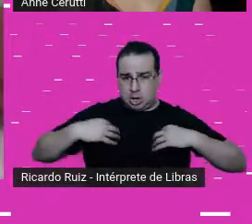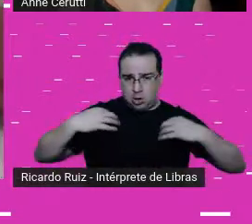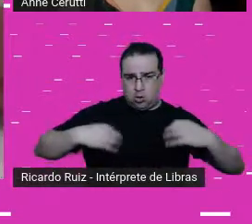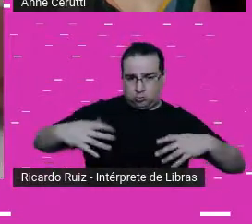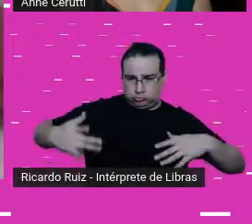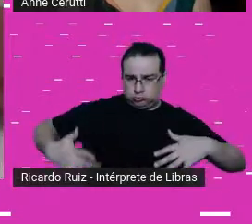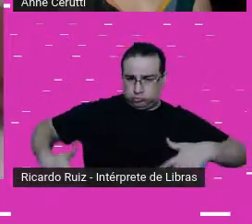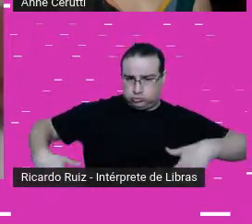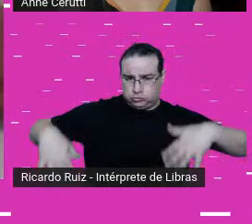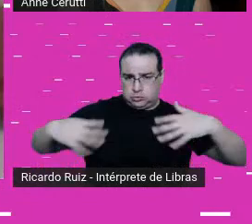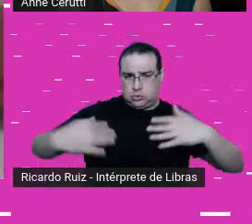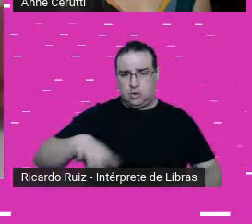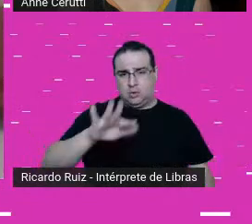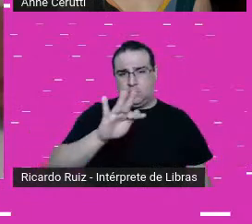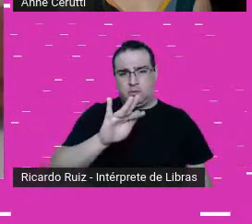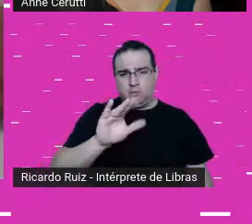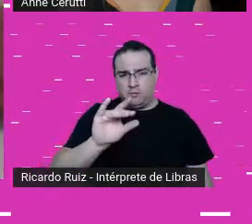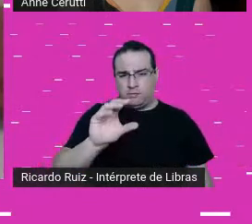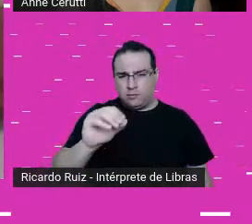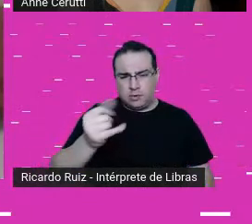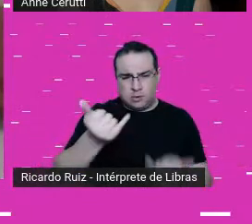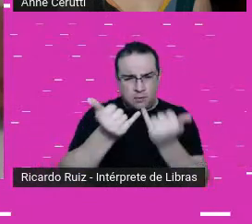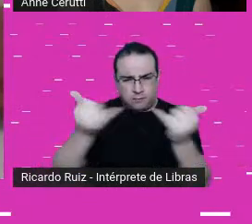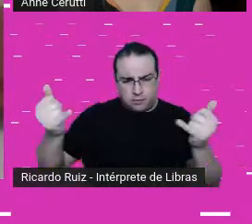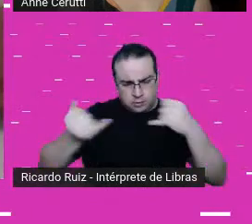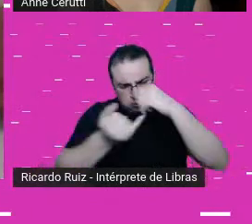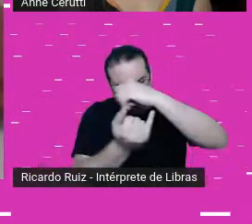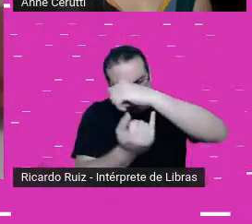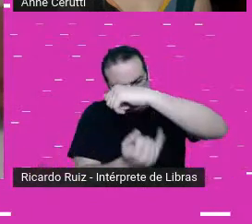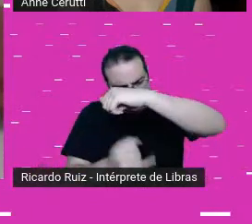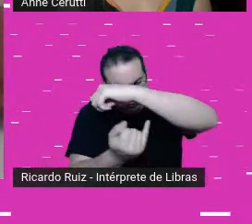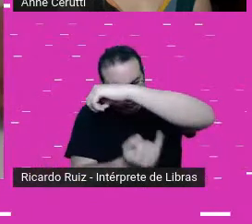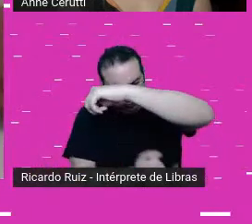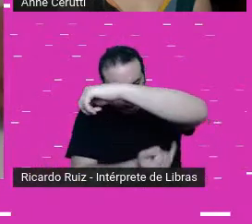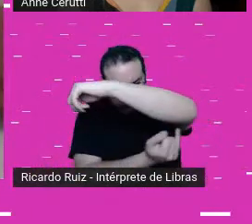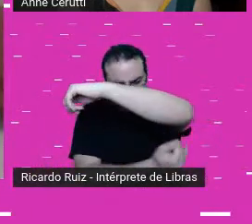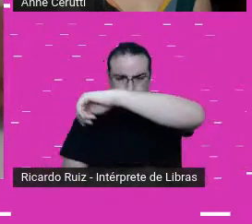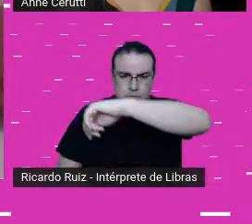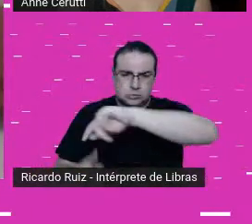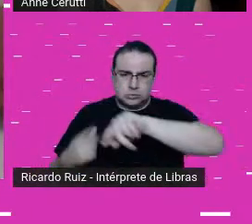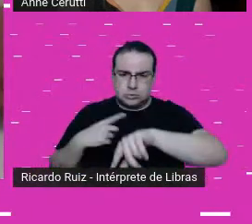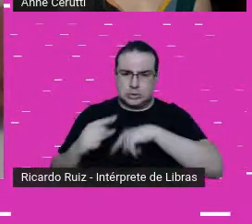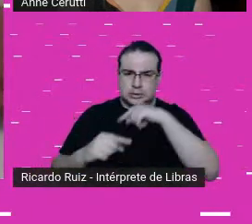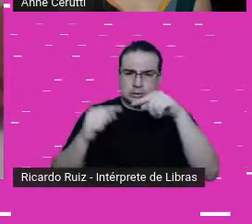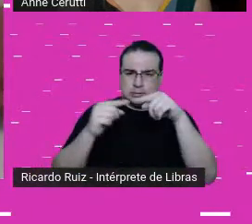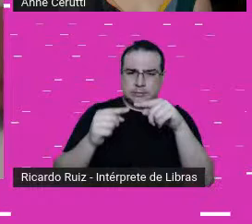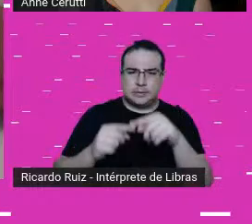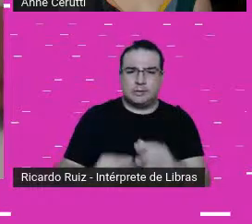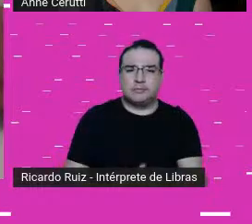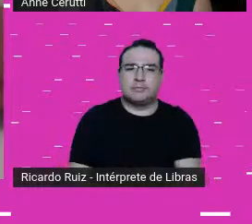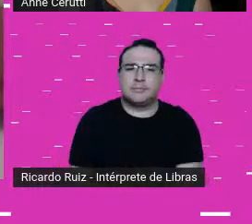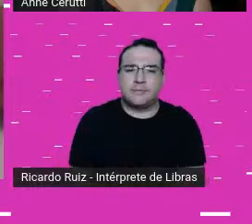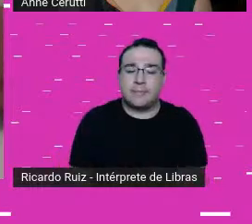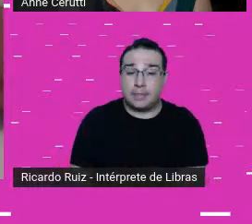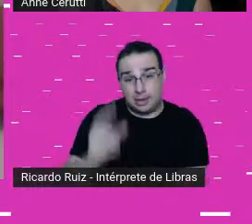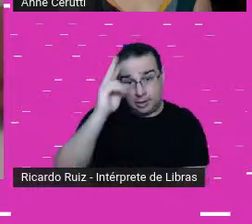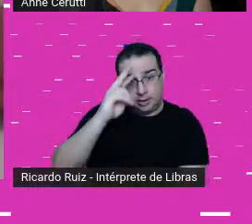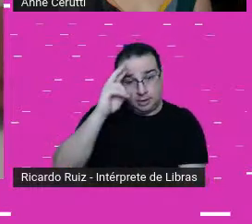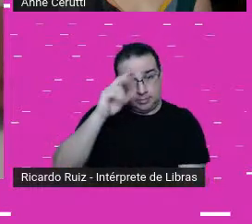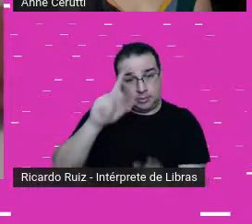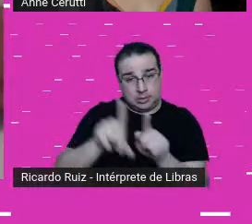Tinha uns fios que ficavam um tanto soltos assim. E me lembro